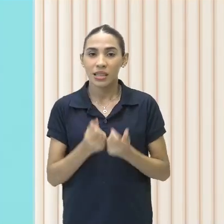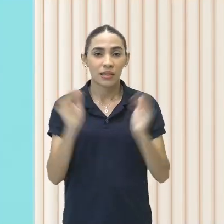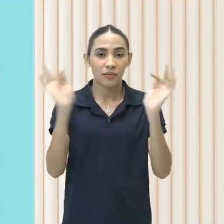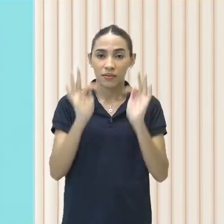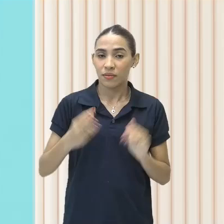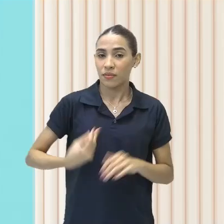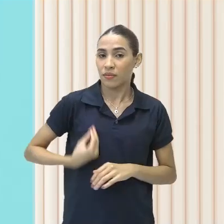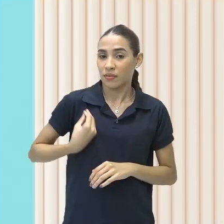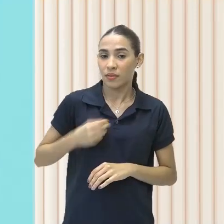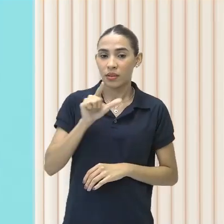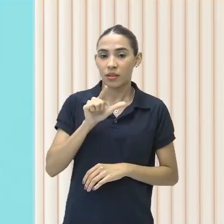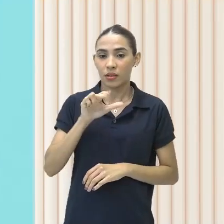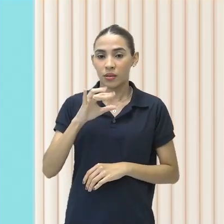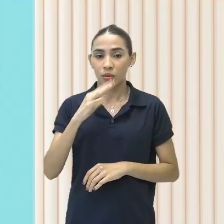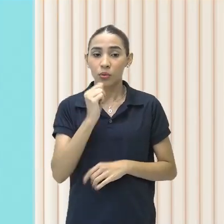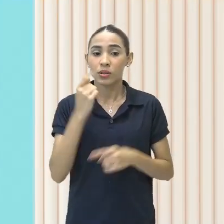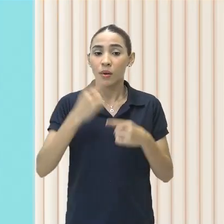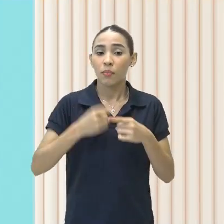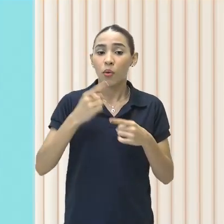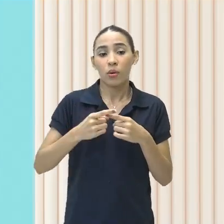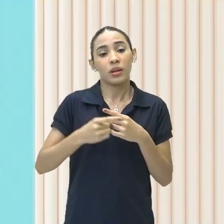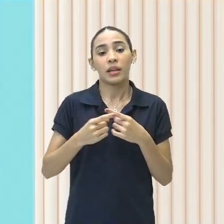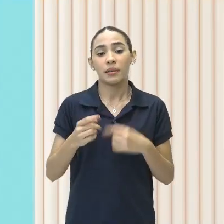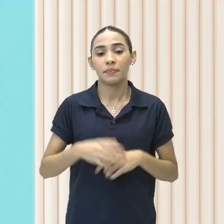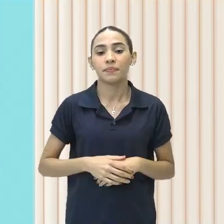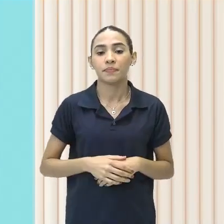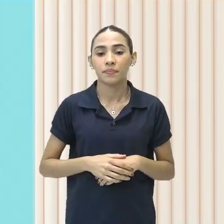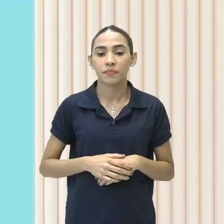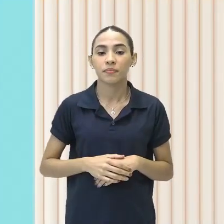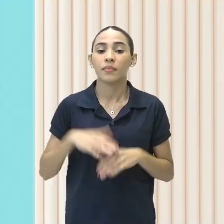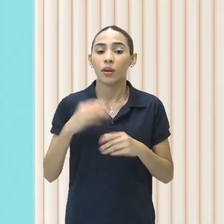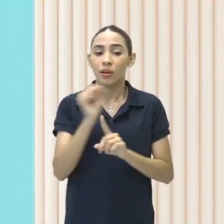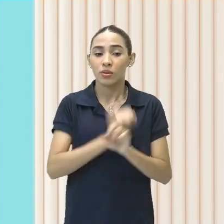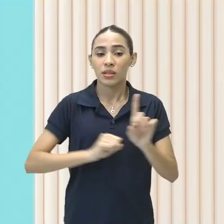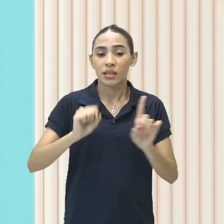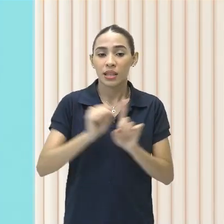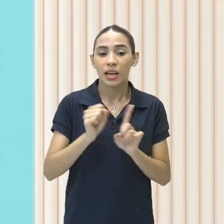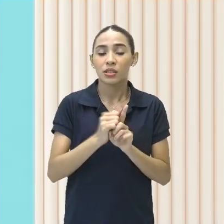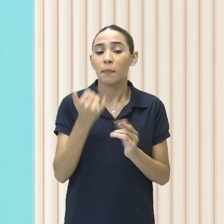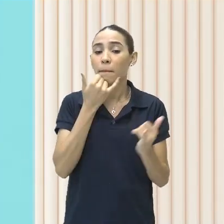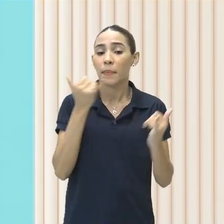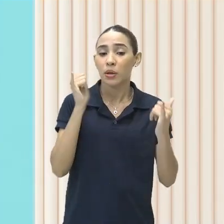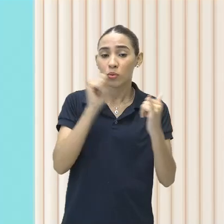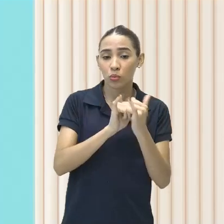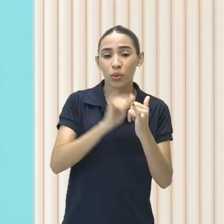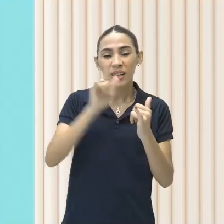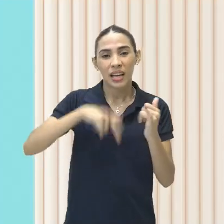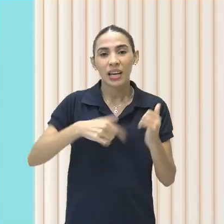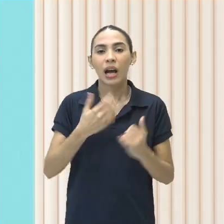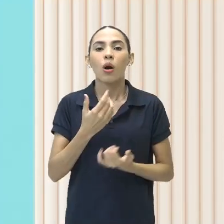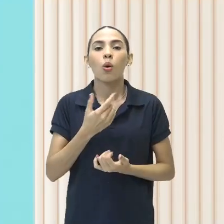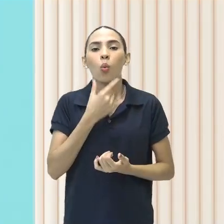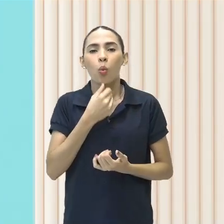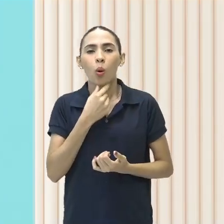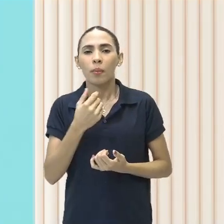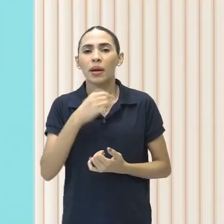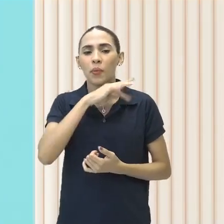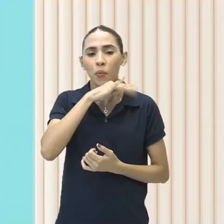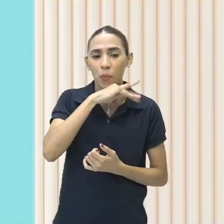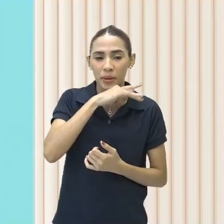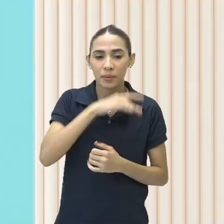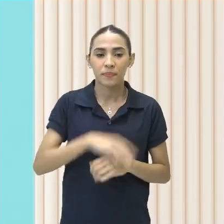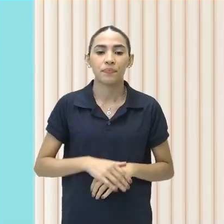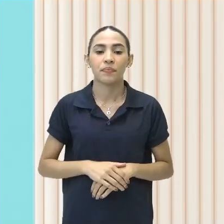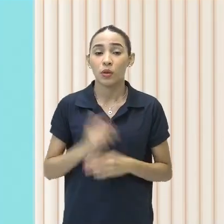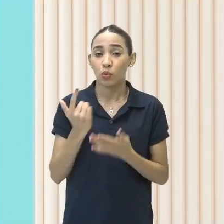feliz para Lúcia porque ela se prostituiu, mas mesmo assim a sociedade perdoou Seixas, que é um mau caráter, lá na senhora que eu acabei de